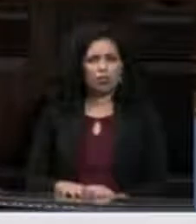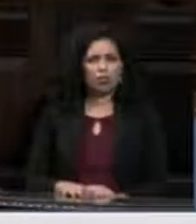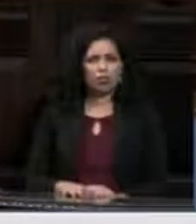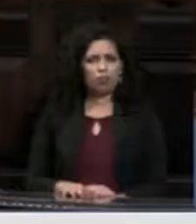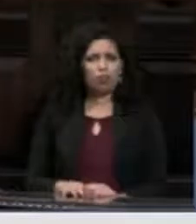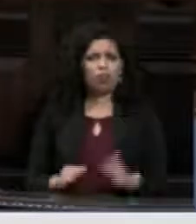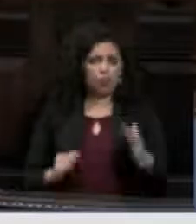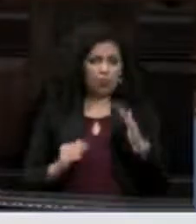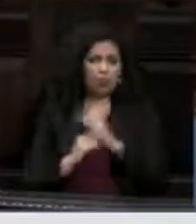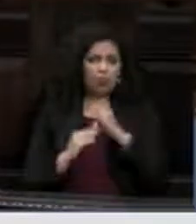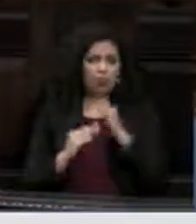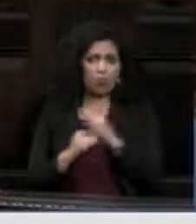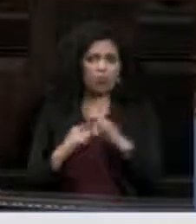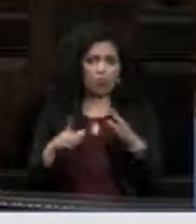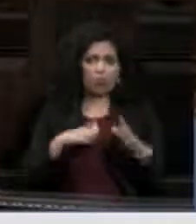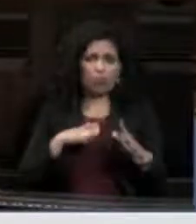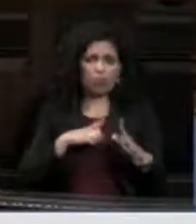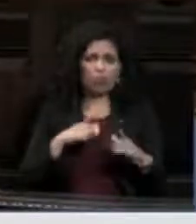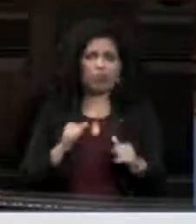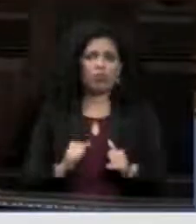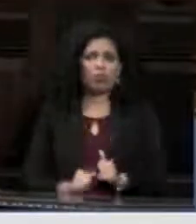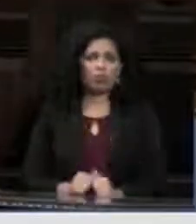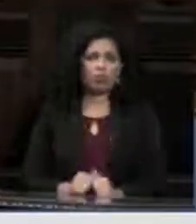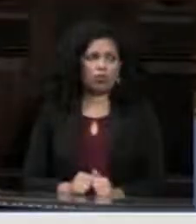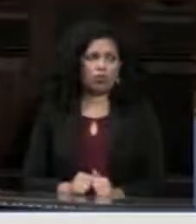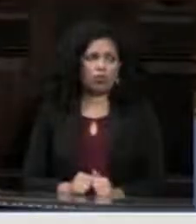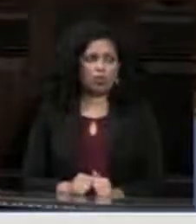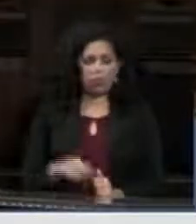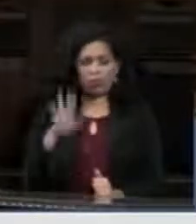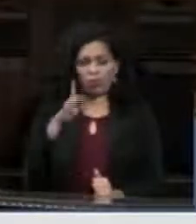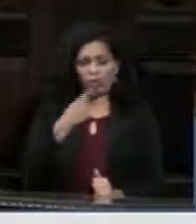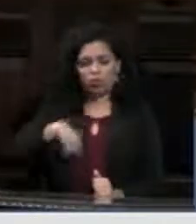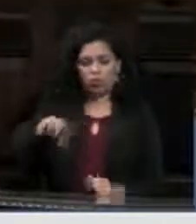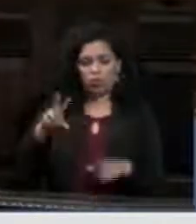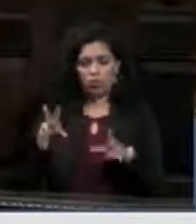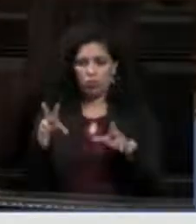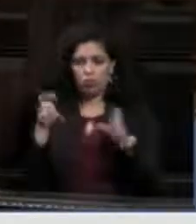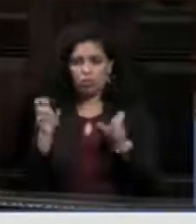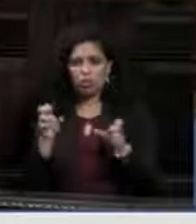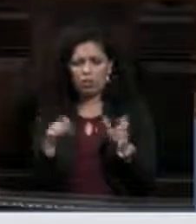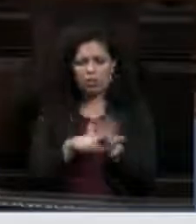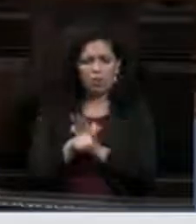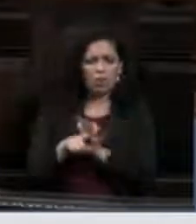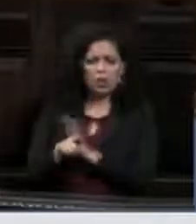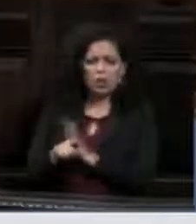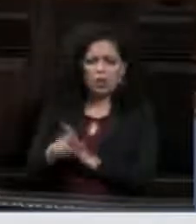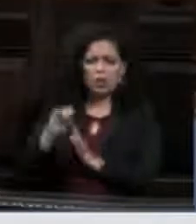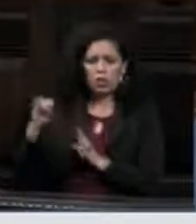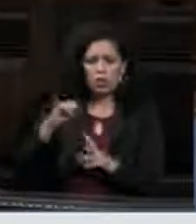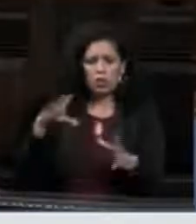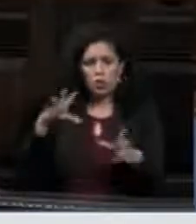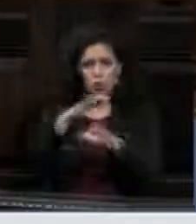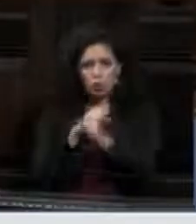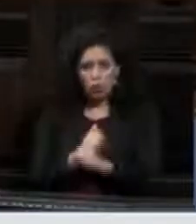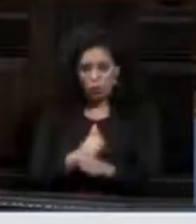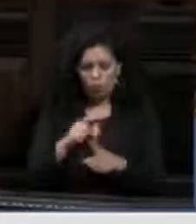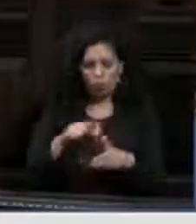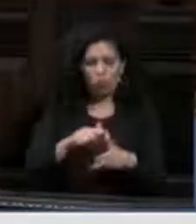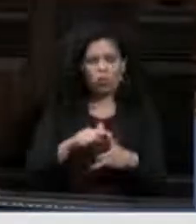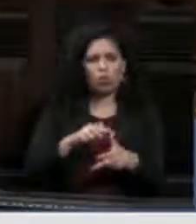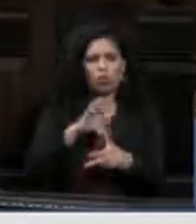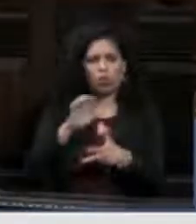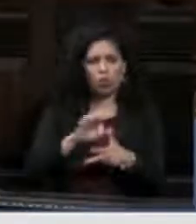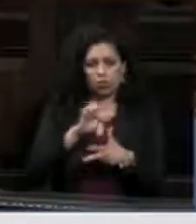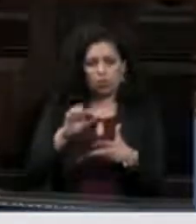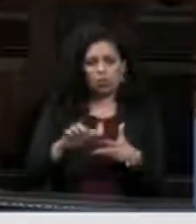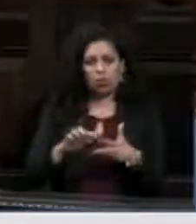valha para todos. E o levantamento que a gente fez é que, somado o Judiciário, o Ministério